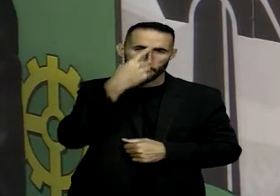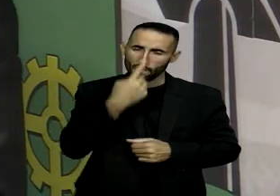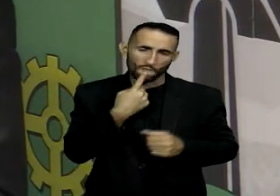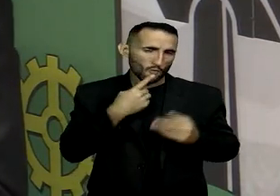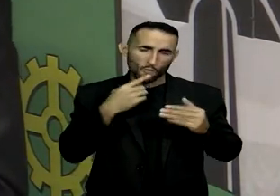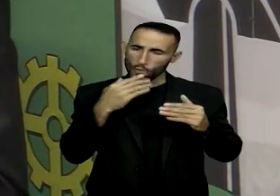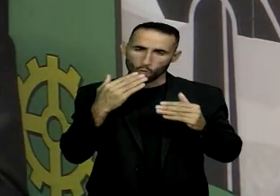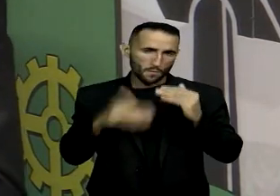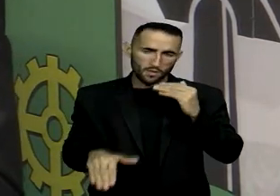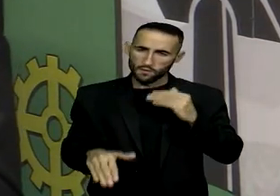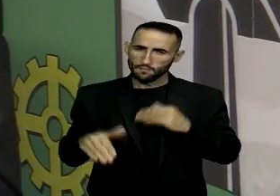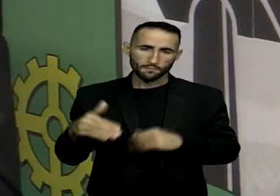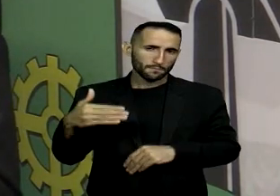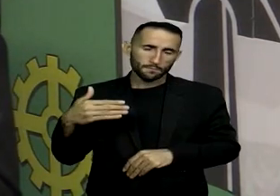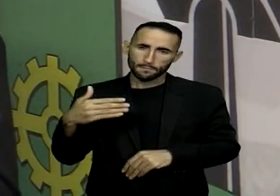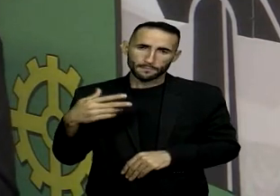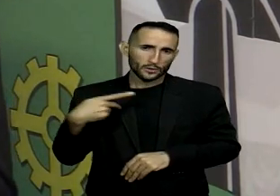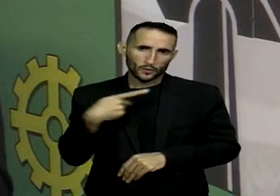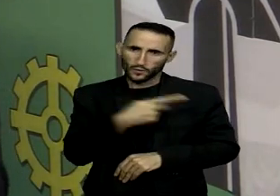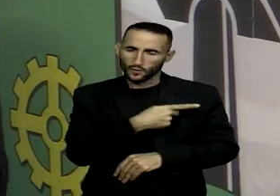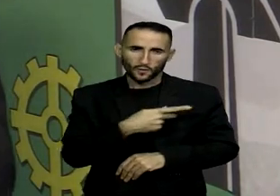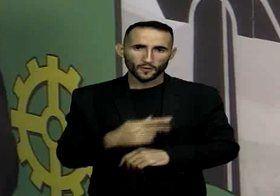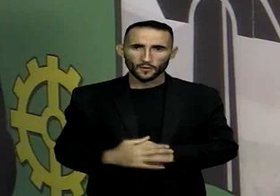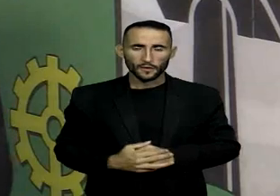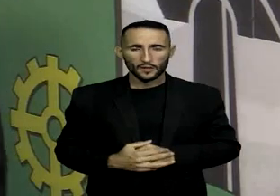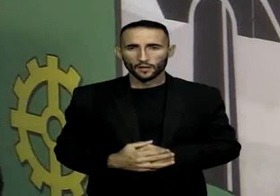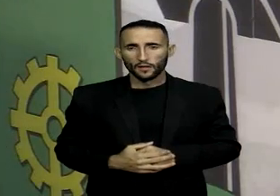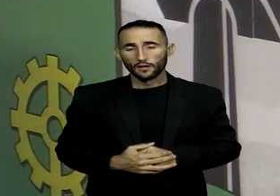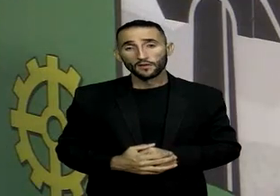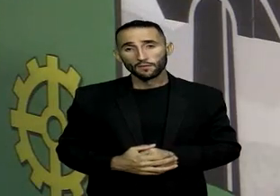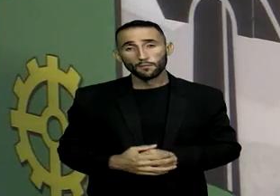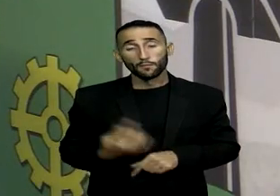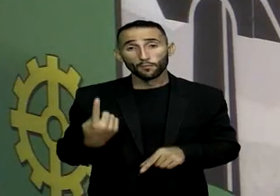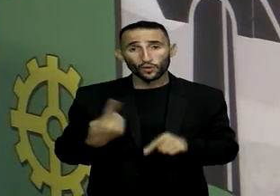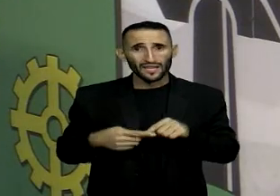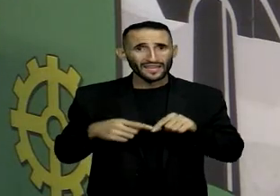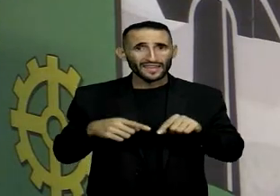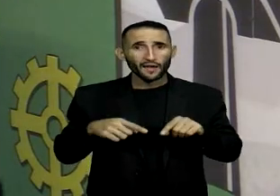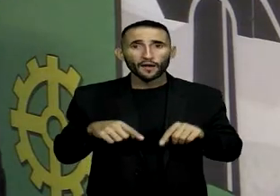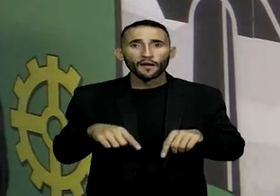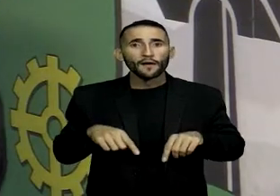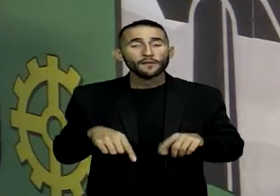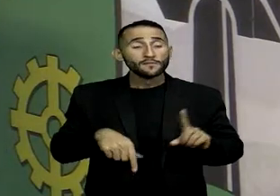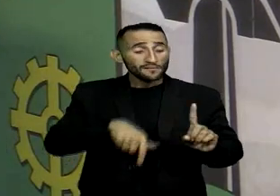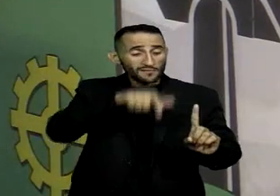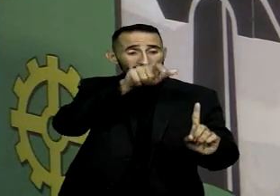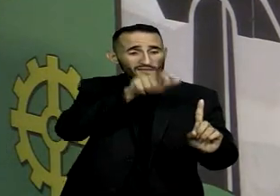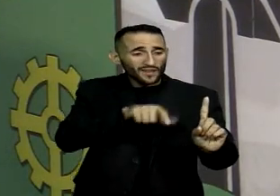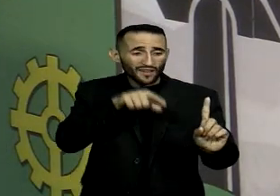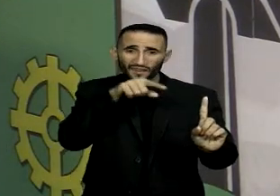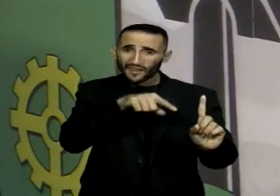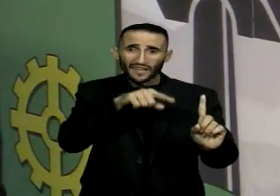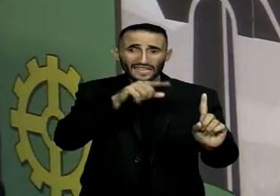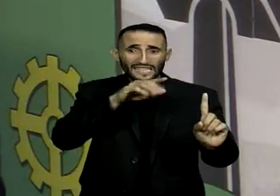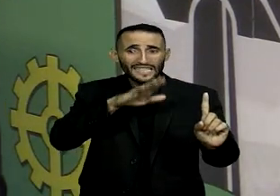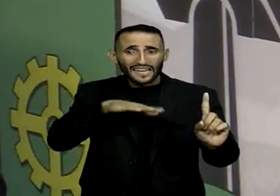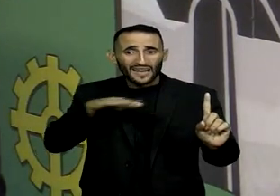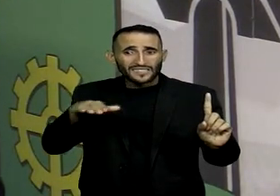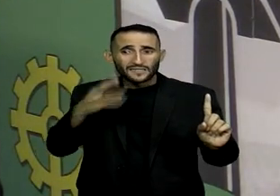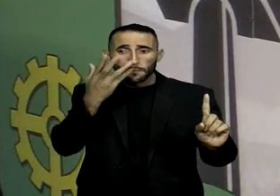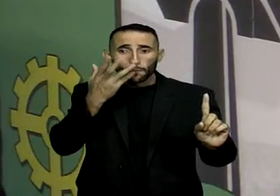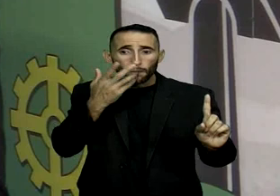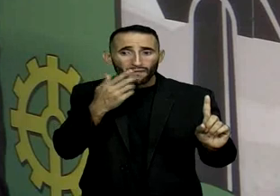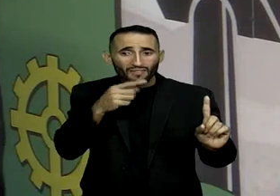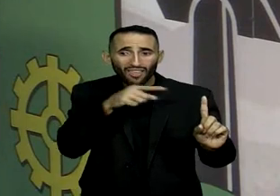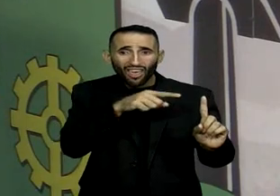realidade também, de fazer, colocar uma criança como responsável também